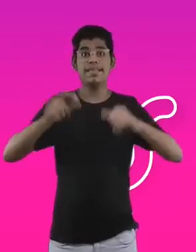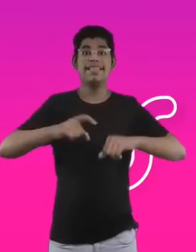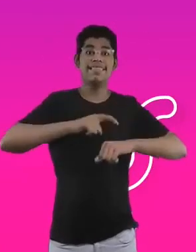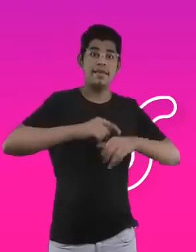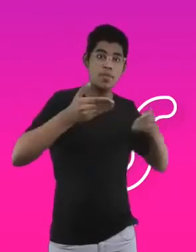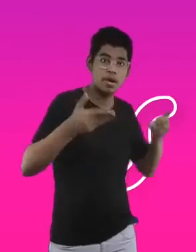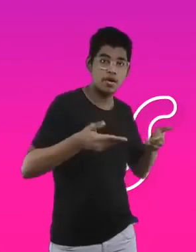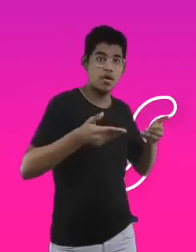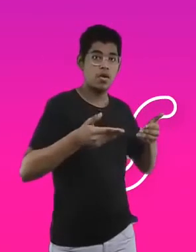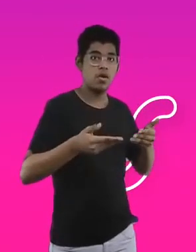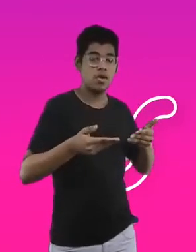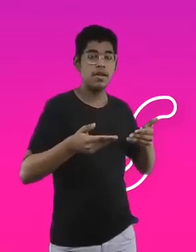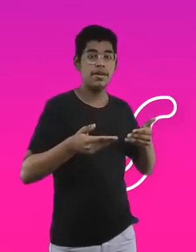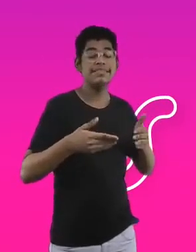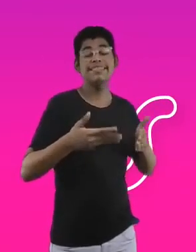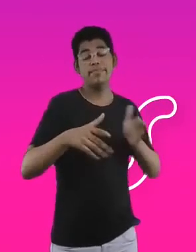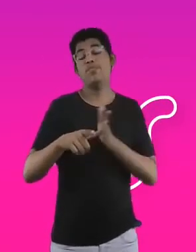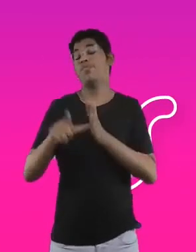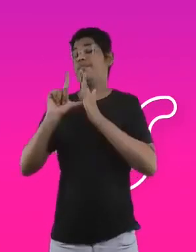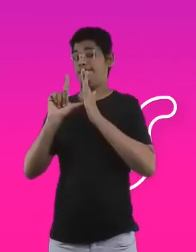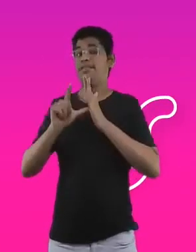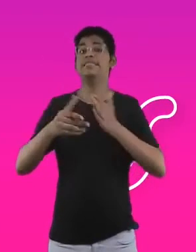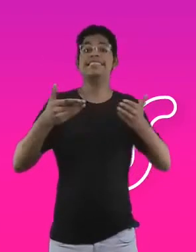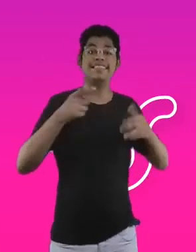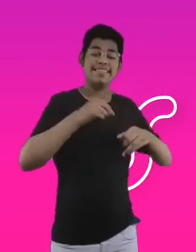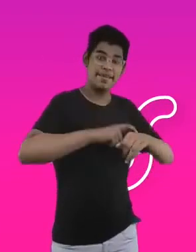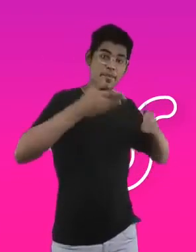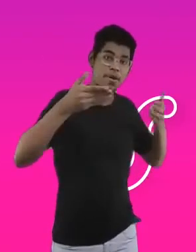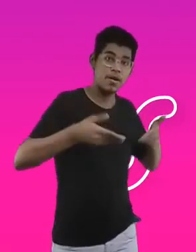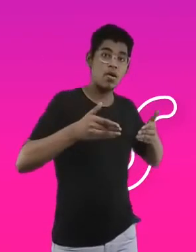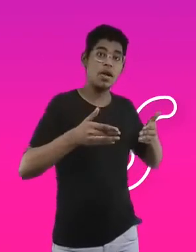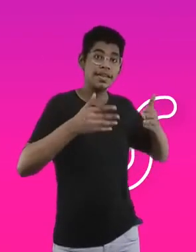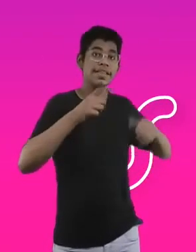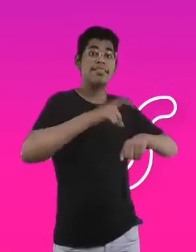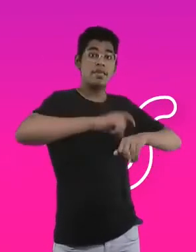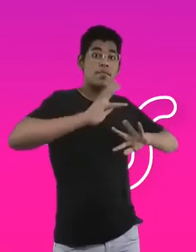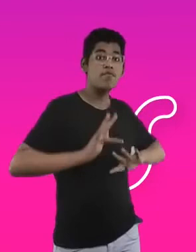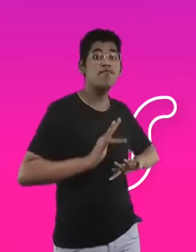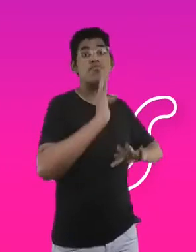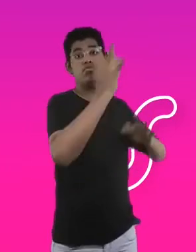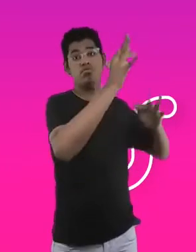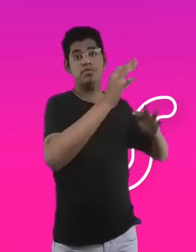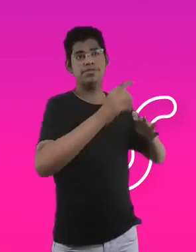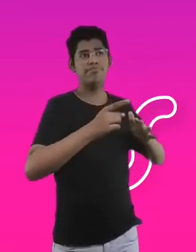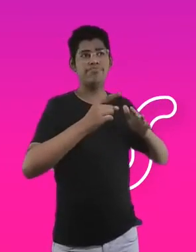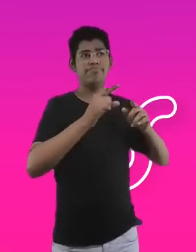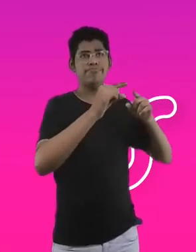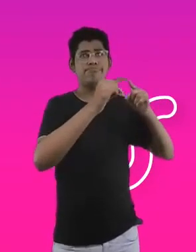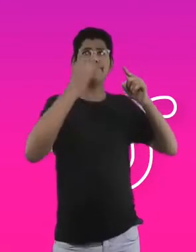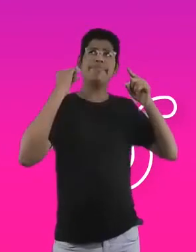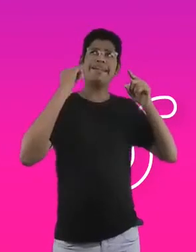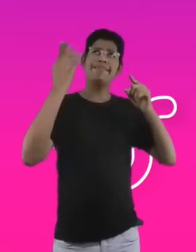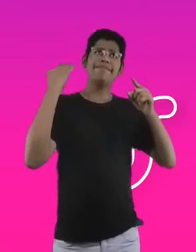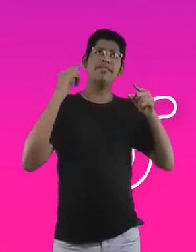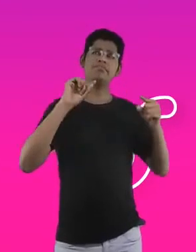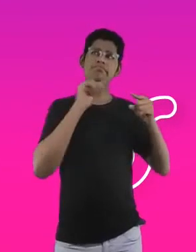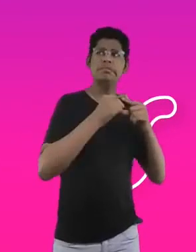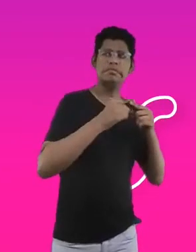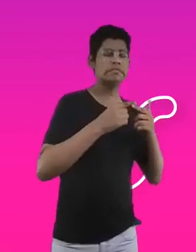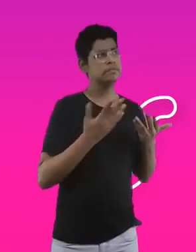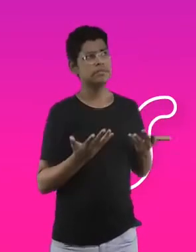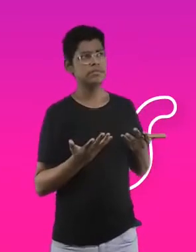negação do passado. Enfim, aí, quando eu pauto especificamente